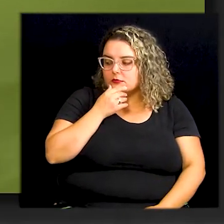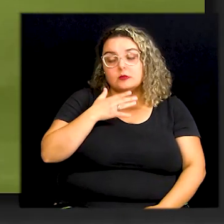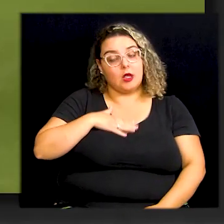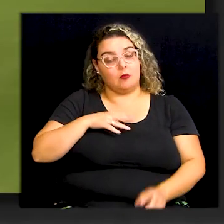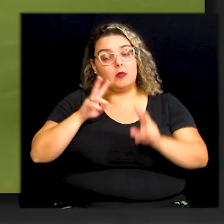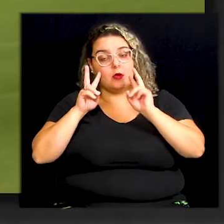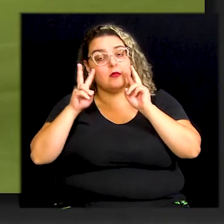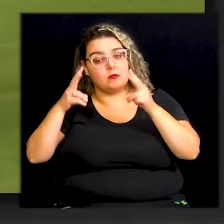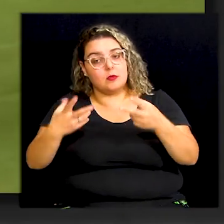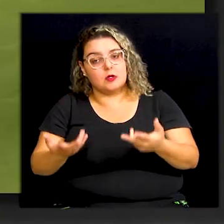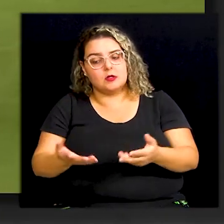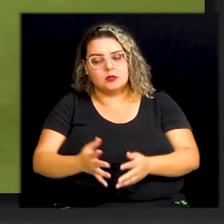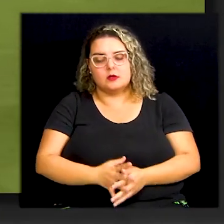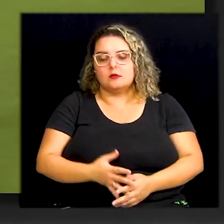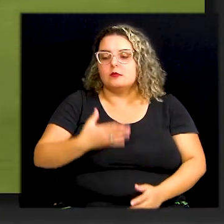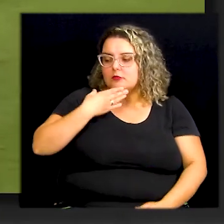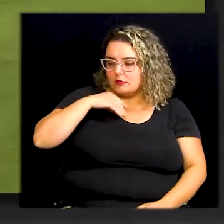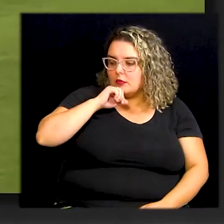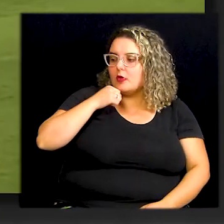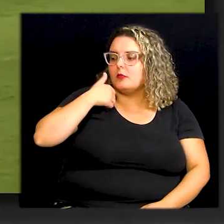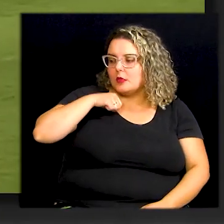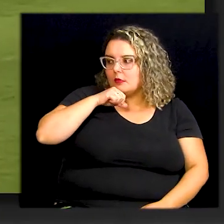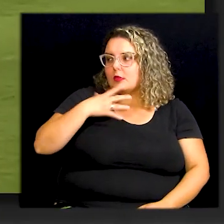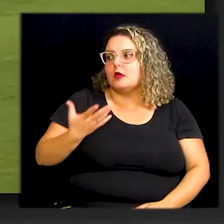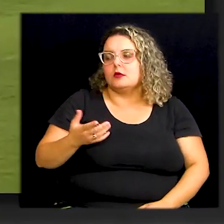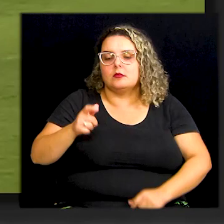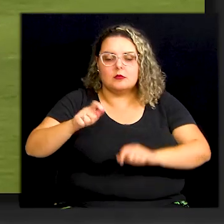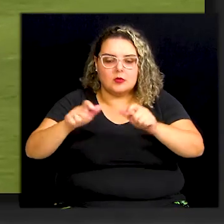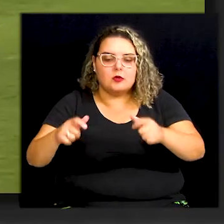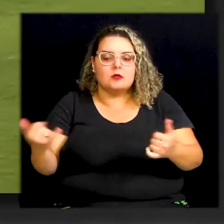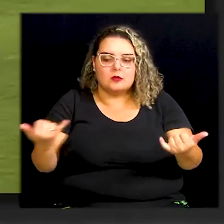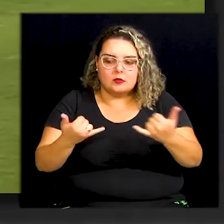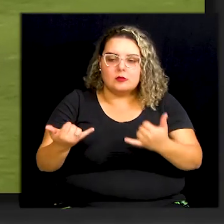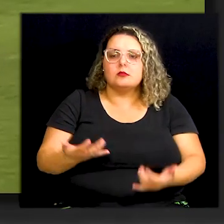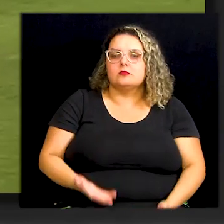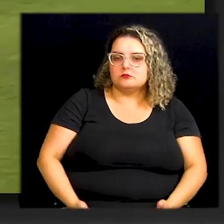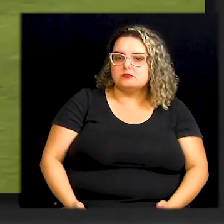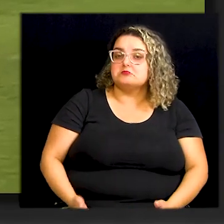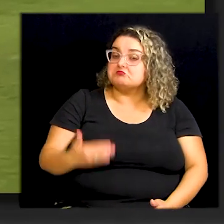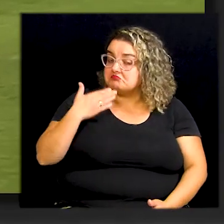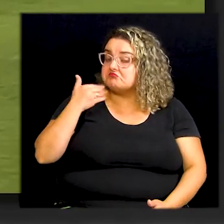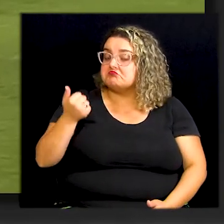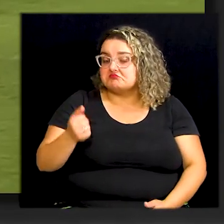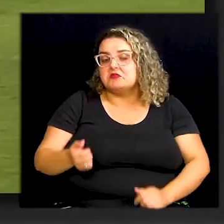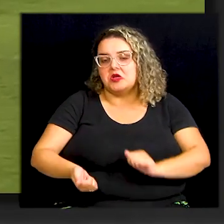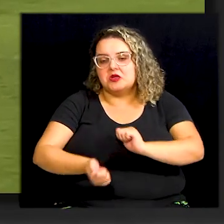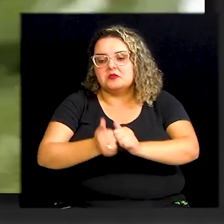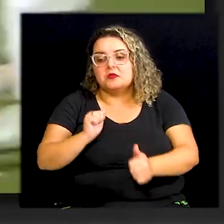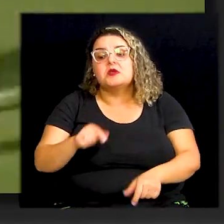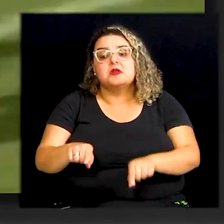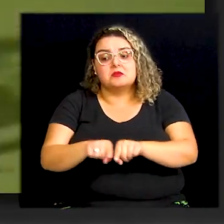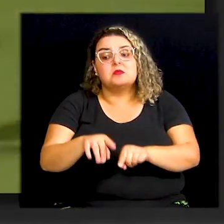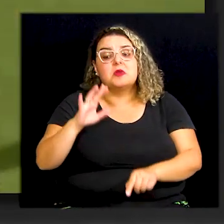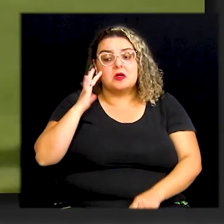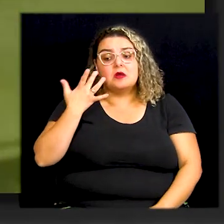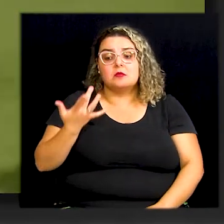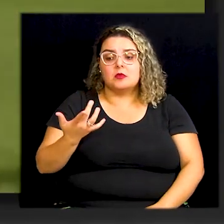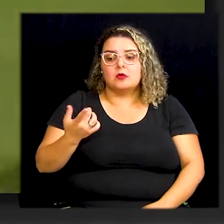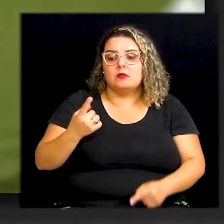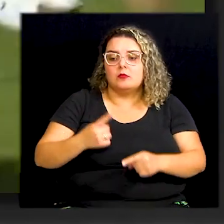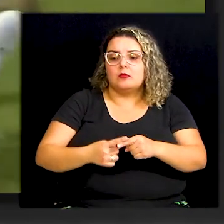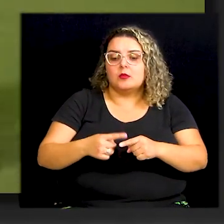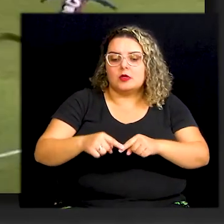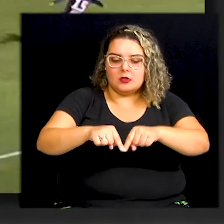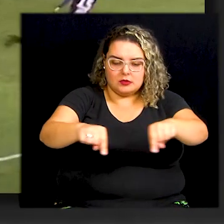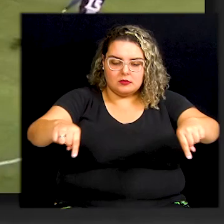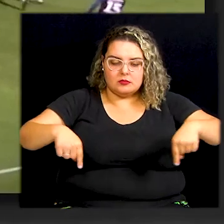minha visão, assim, pelo que meus pais e o pessoal também comentou, foram um dos meus melhores jogos. E eu também acho, pela questão de estar